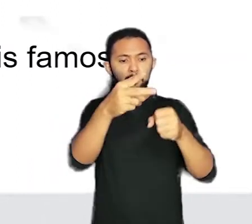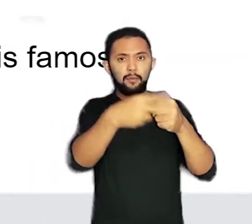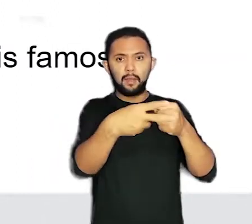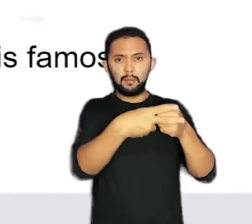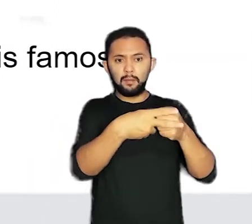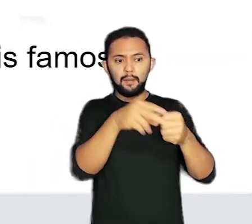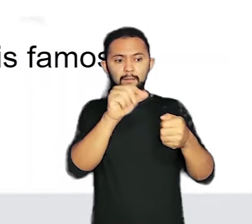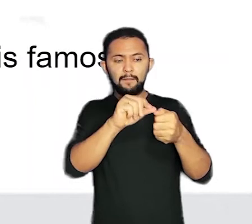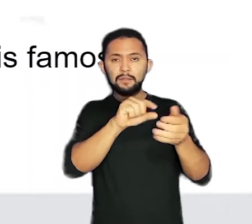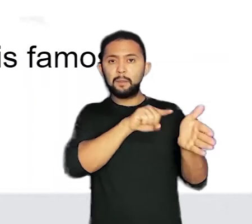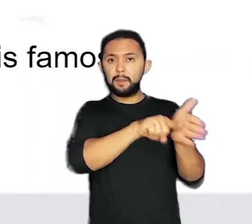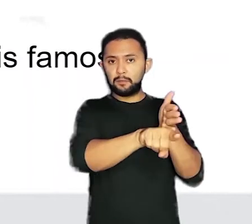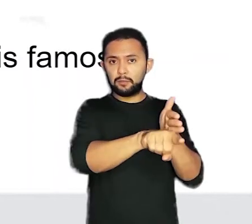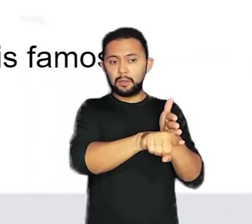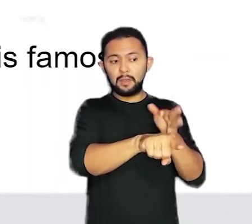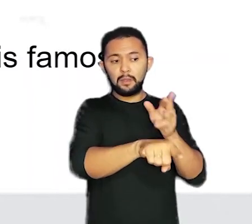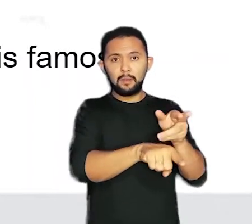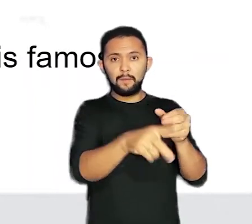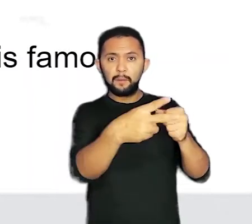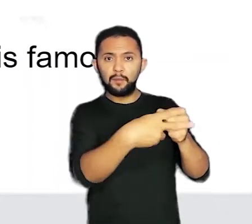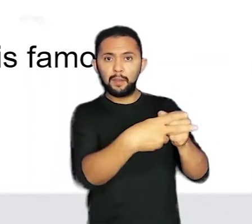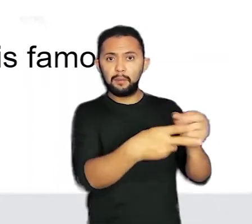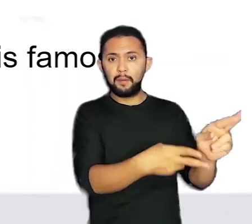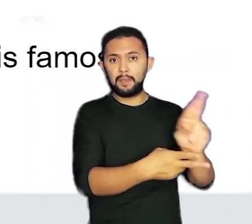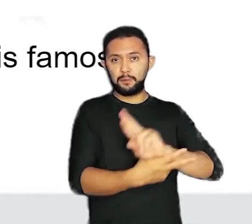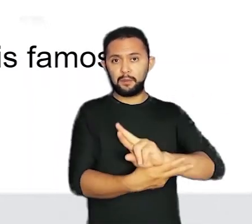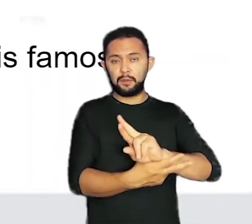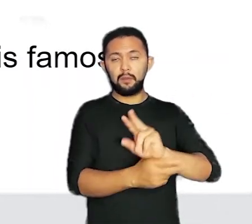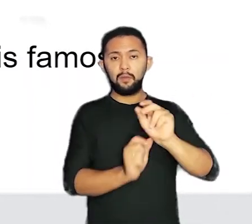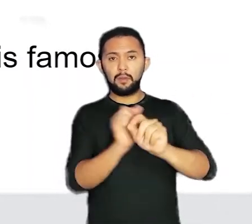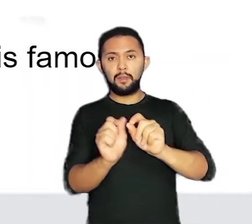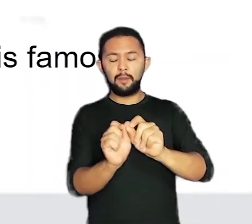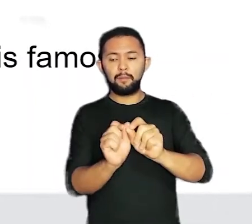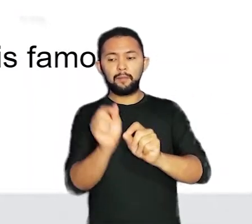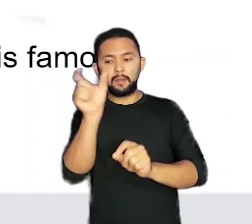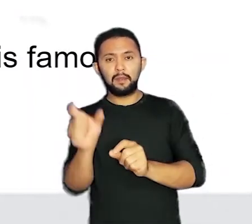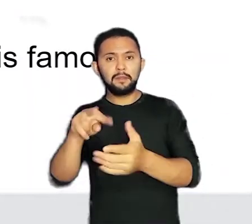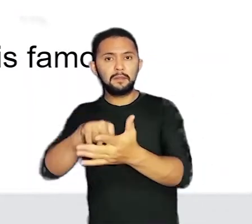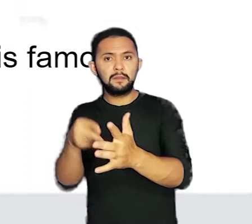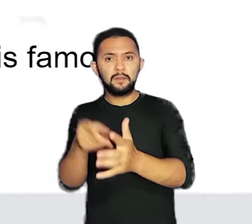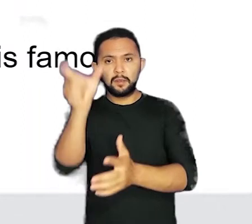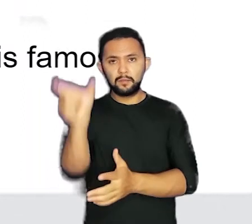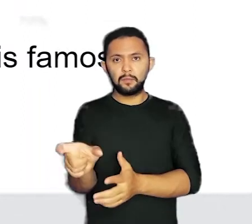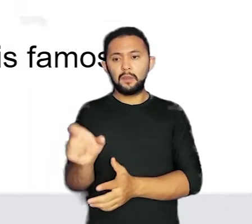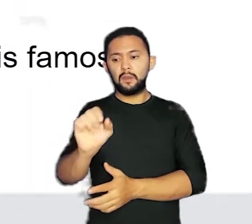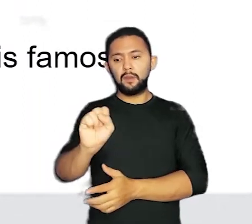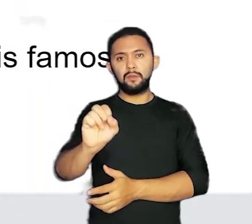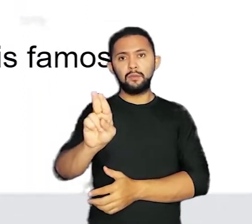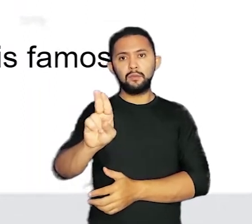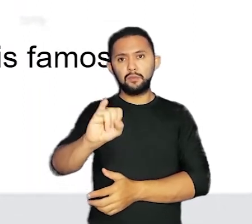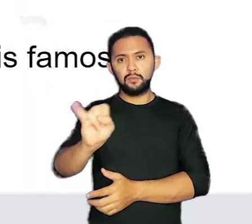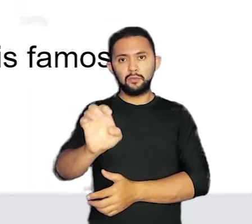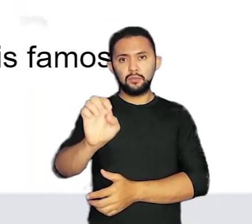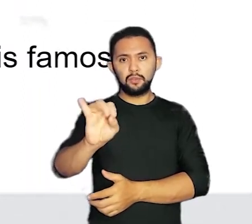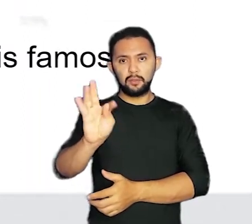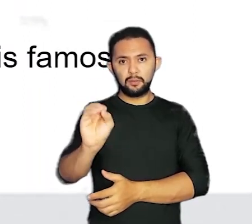pergunta para o verbo, que ele vai dar a resposta. E essa resposta vai ser o sujeito. Então eu chego aqui e pergunto, ó, quem é o cineasta brasileiro